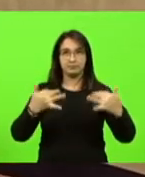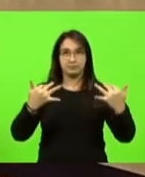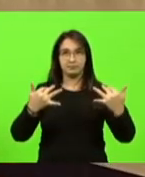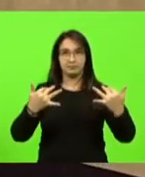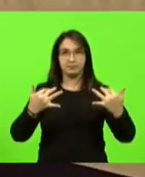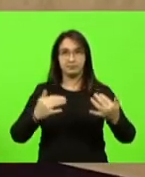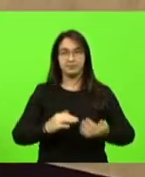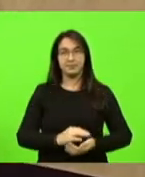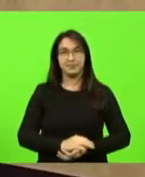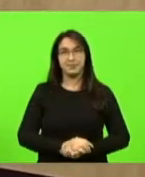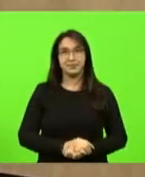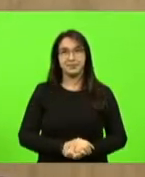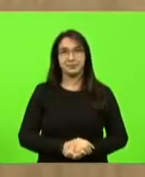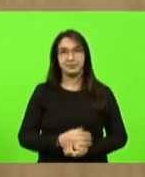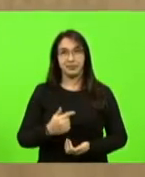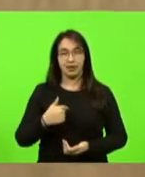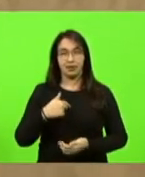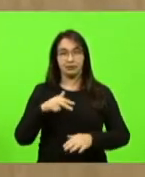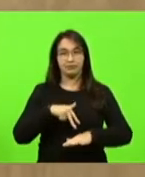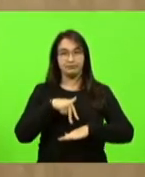faço questão de ocupar a tribuna,